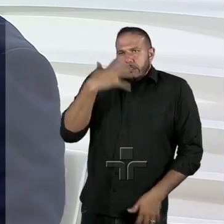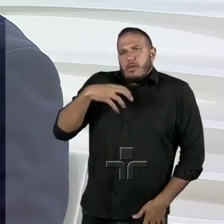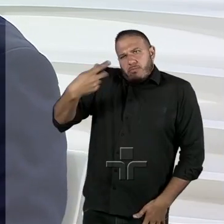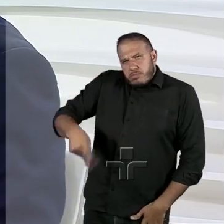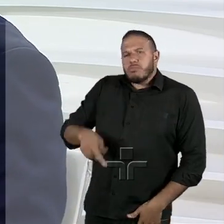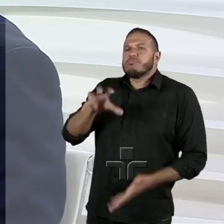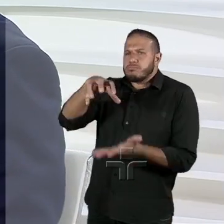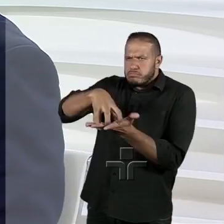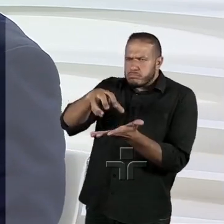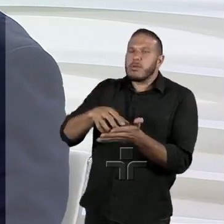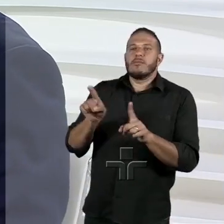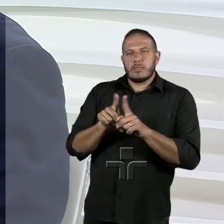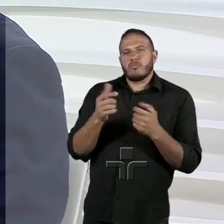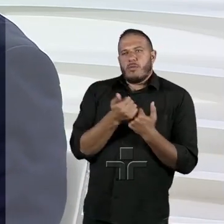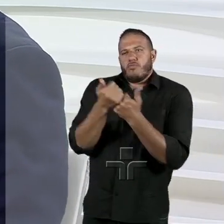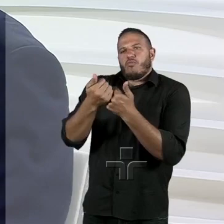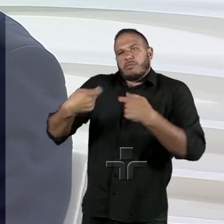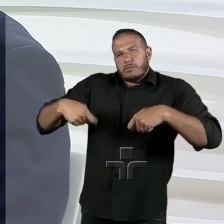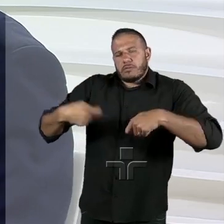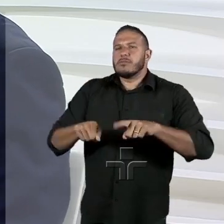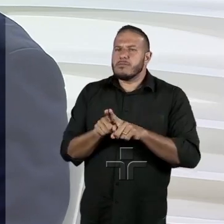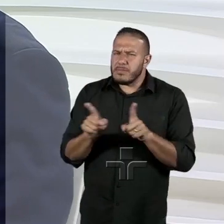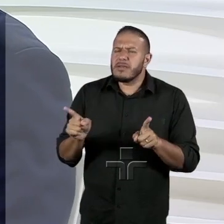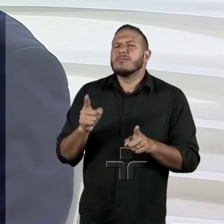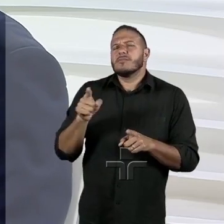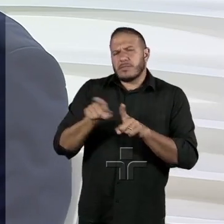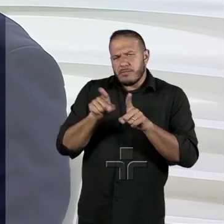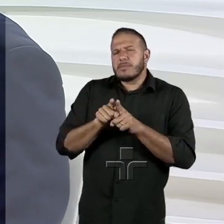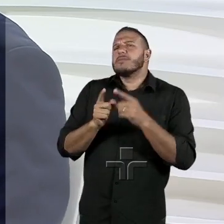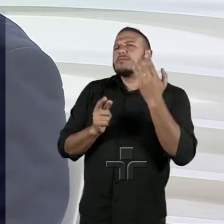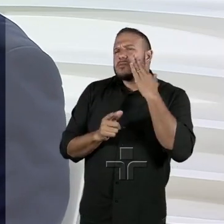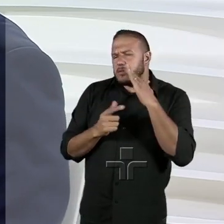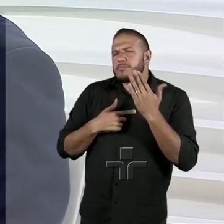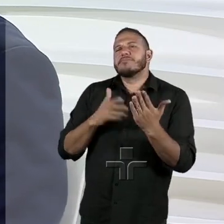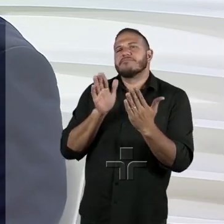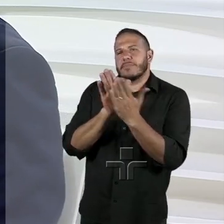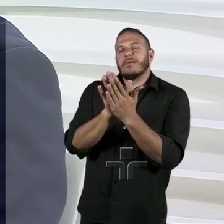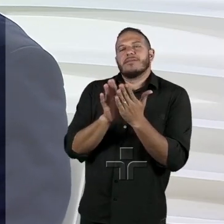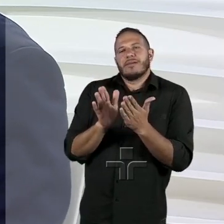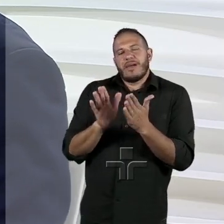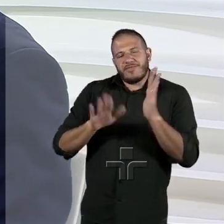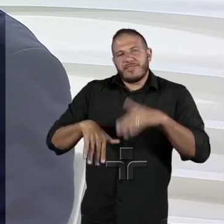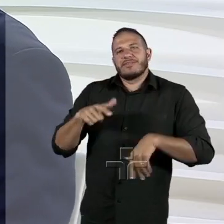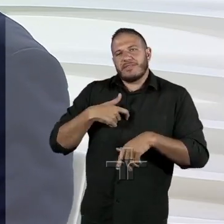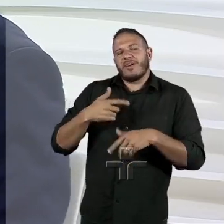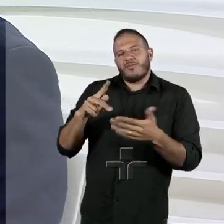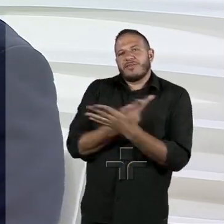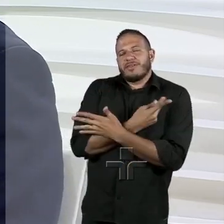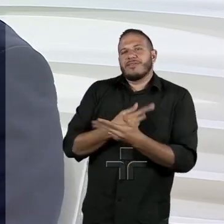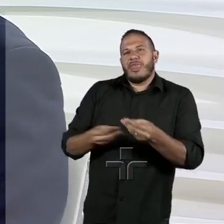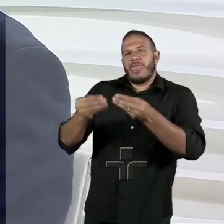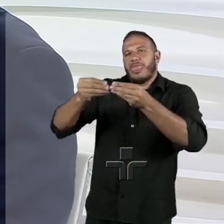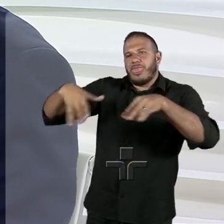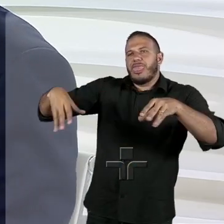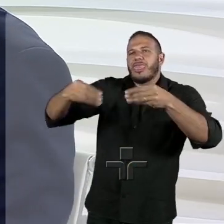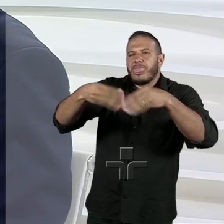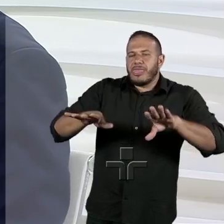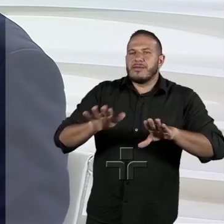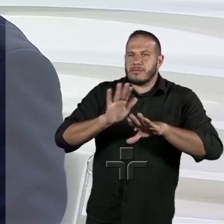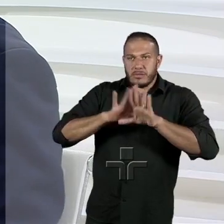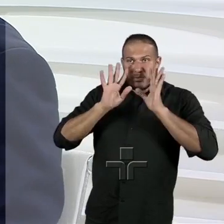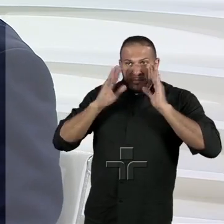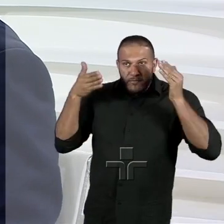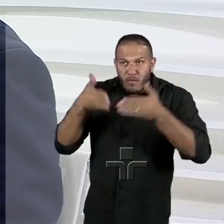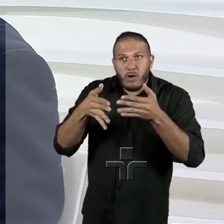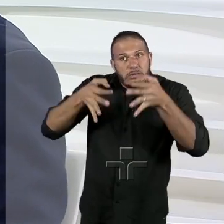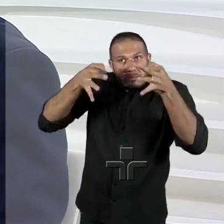apoio necessário, considerando que também temos que enfrentar eventuais desperdícios que nós temos, colocar o foco no lugar